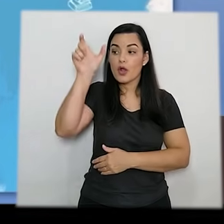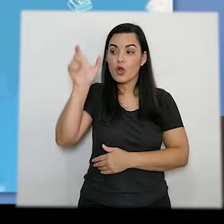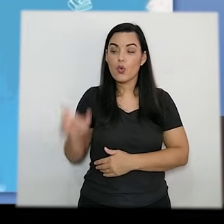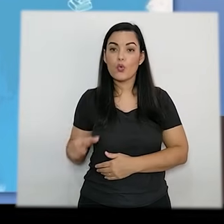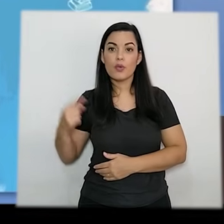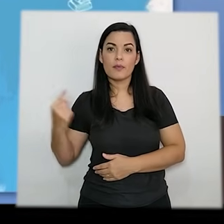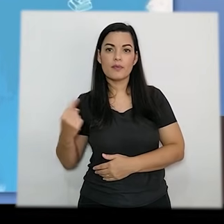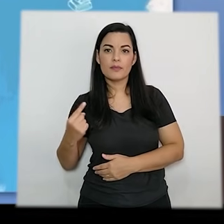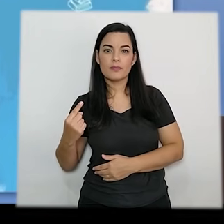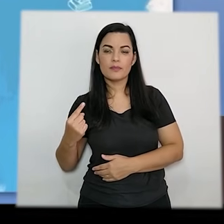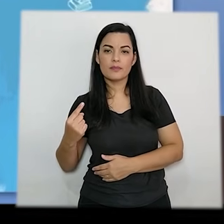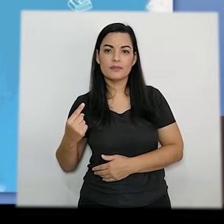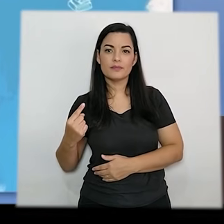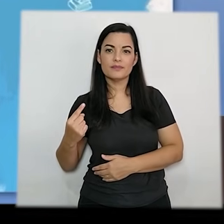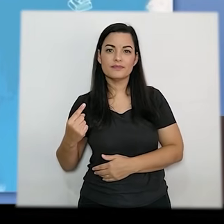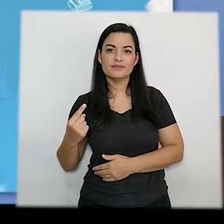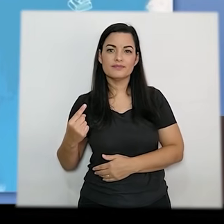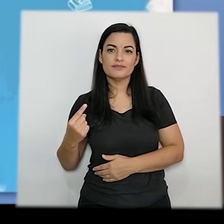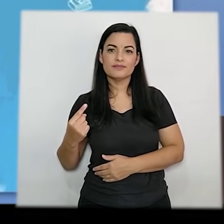coluna